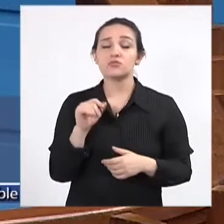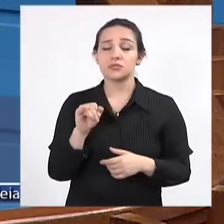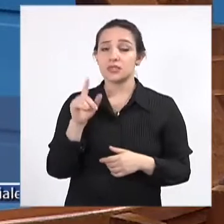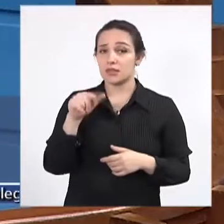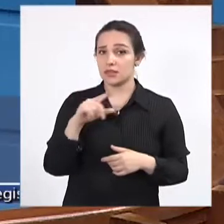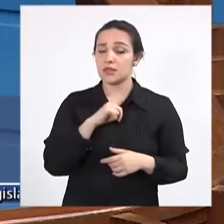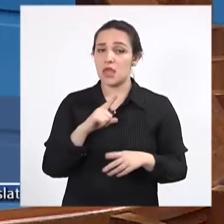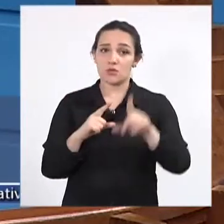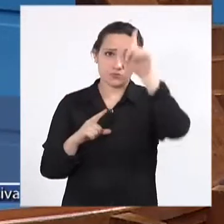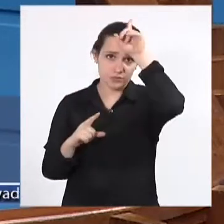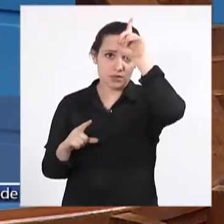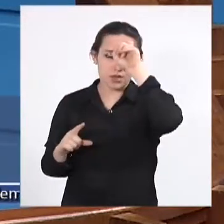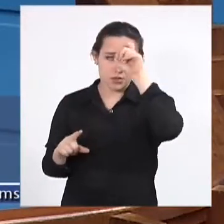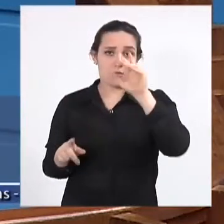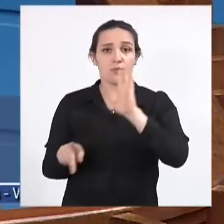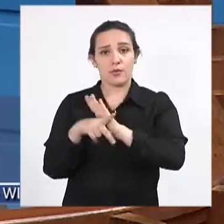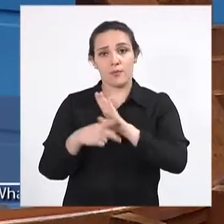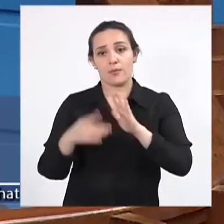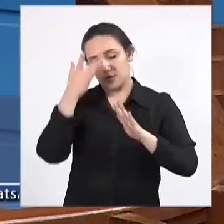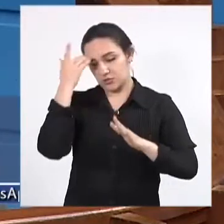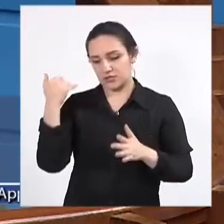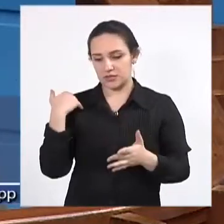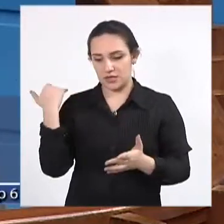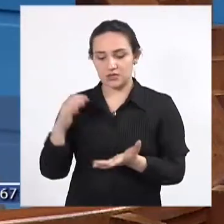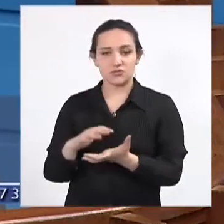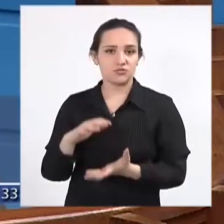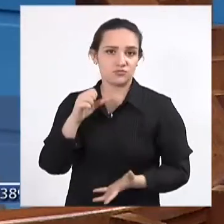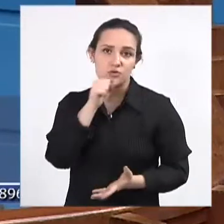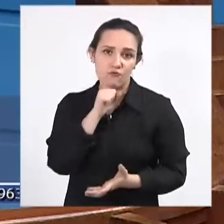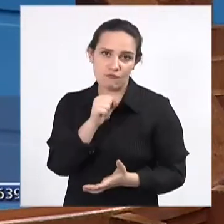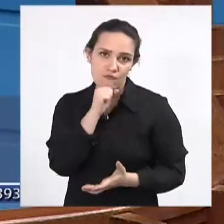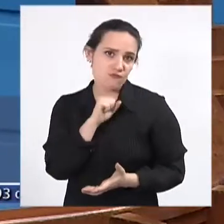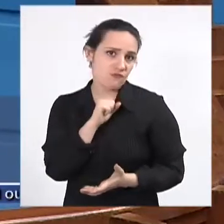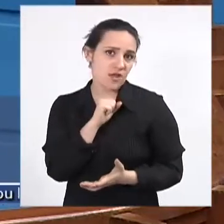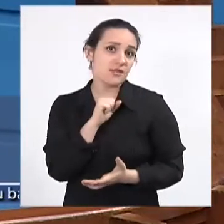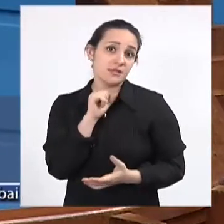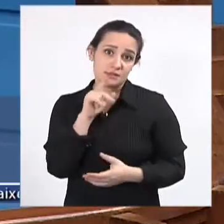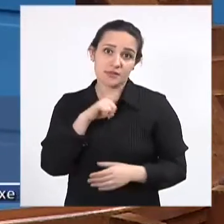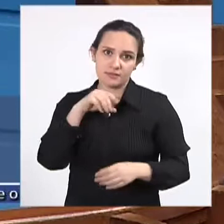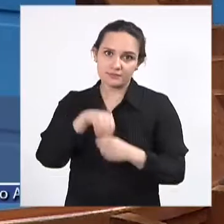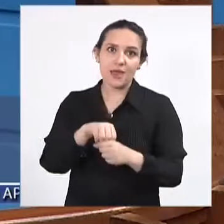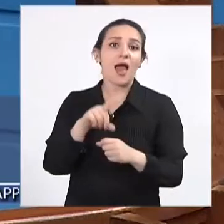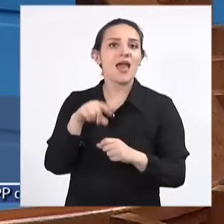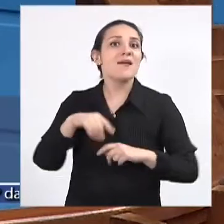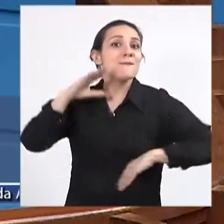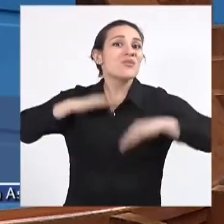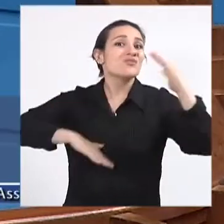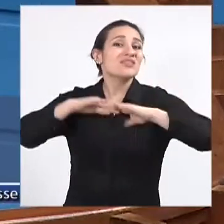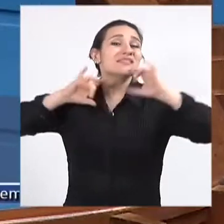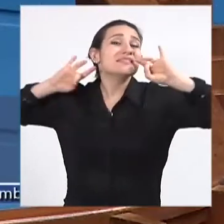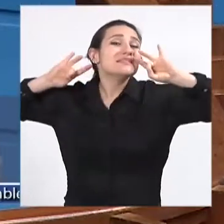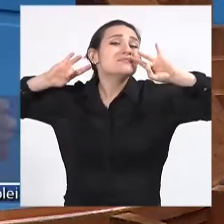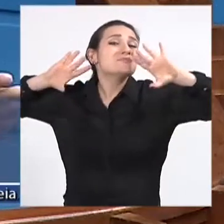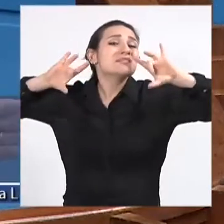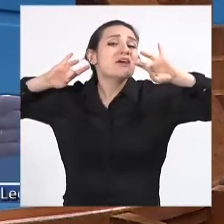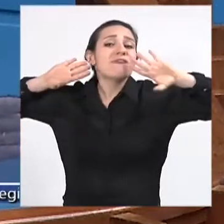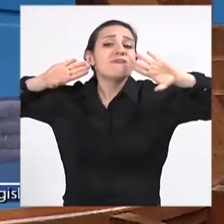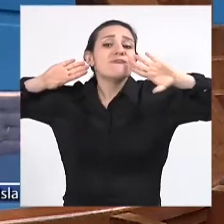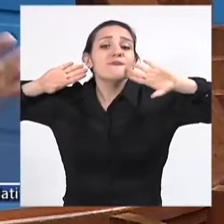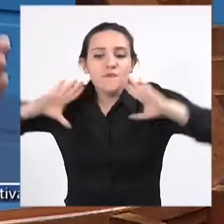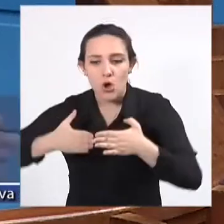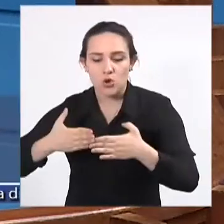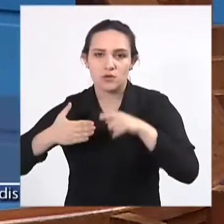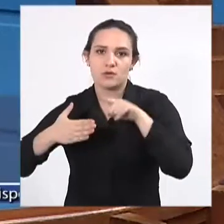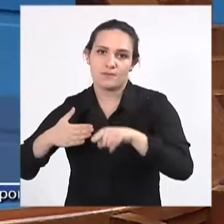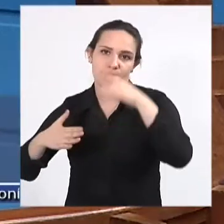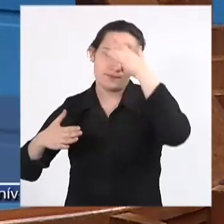extrema importância porque conta com uma série de profissionais de serviço com foco no